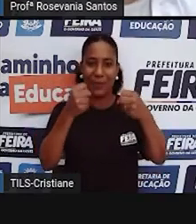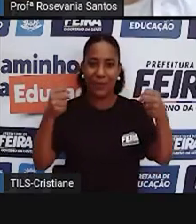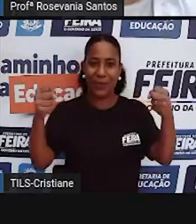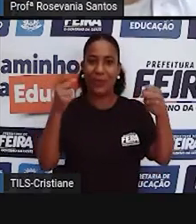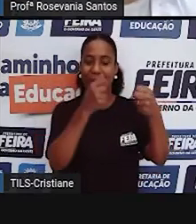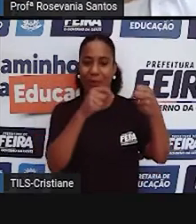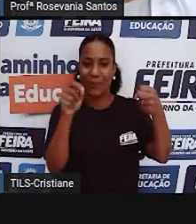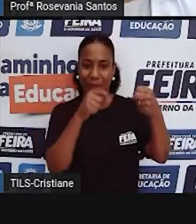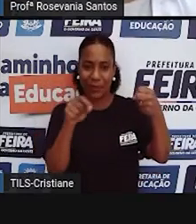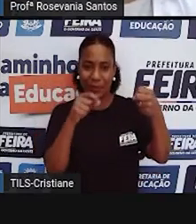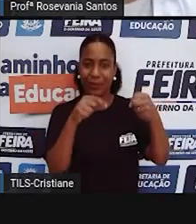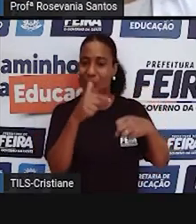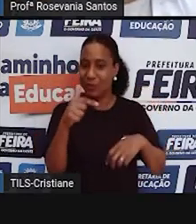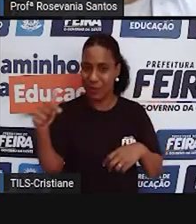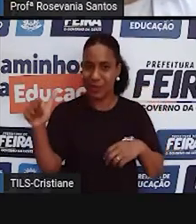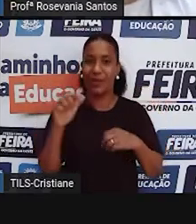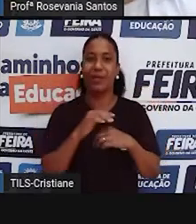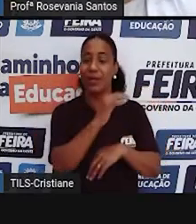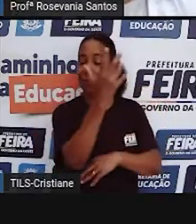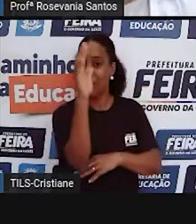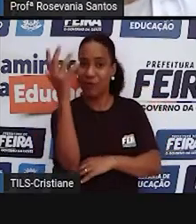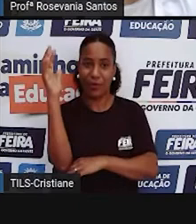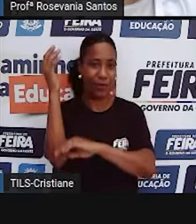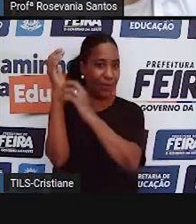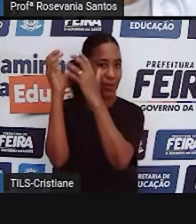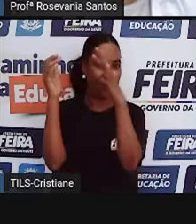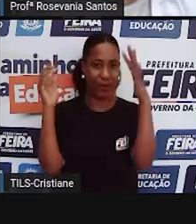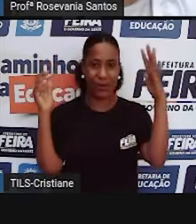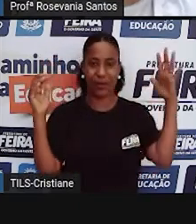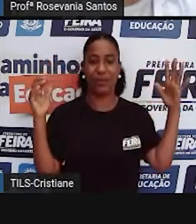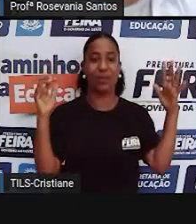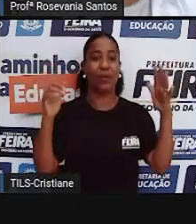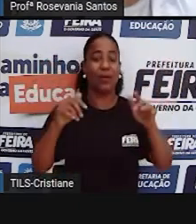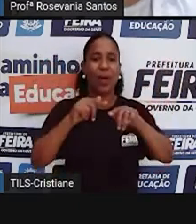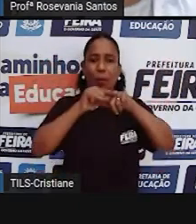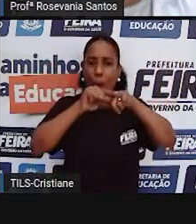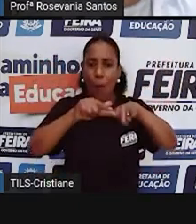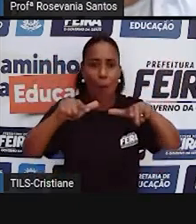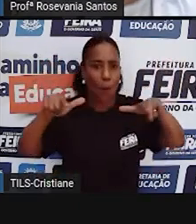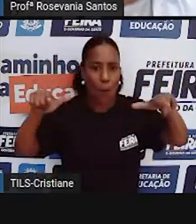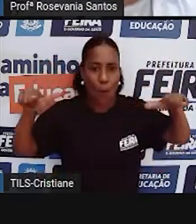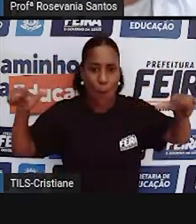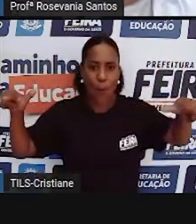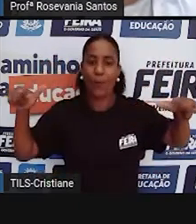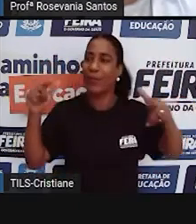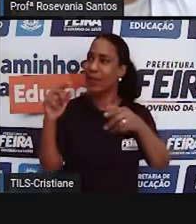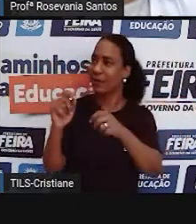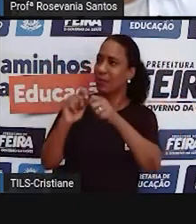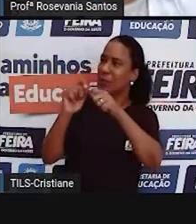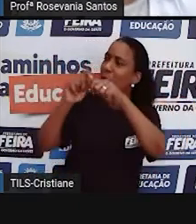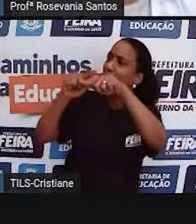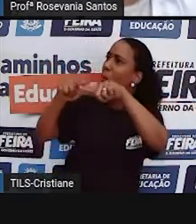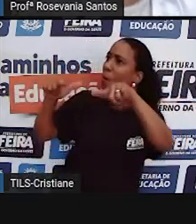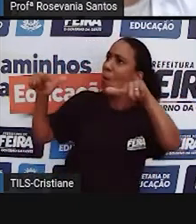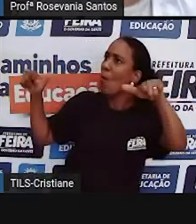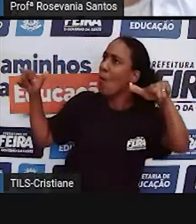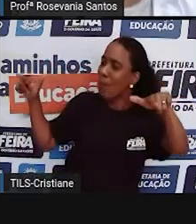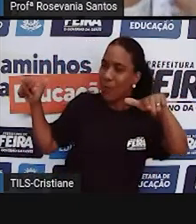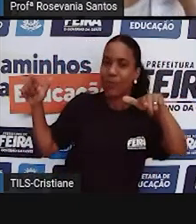geográficos, botavam área de floresta, uma área meio descampada, tudo ali eles botavam para facilitar